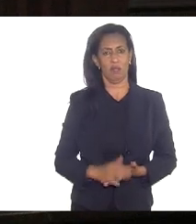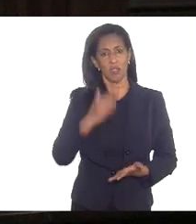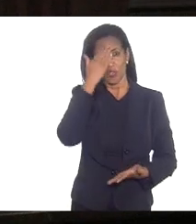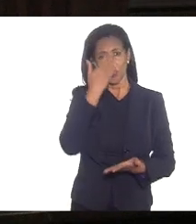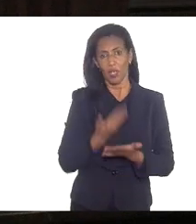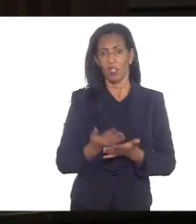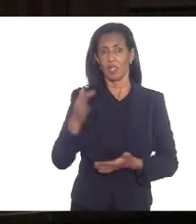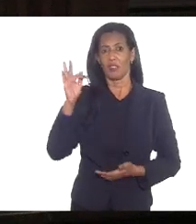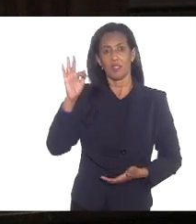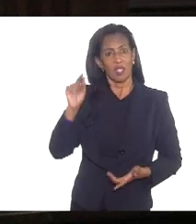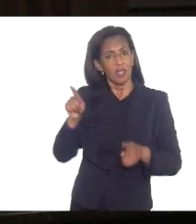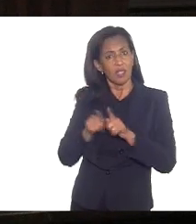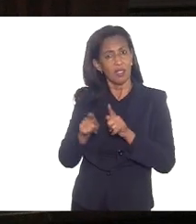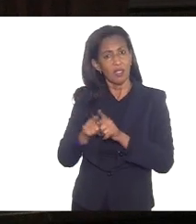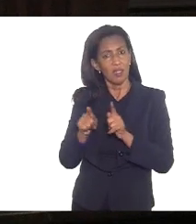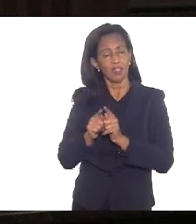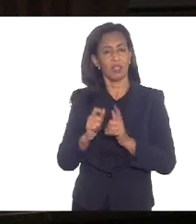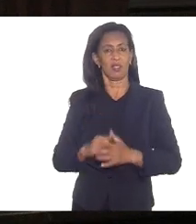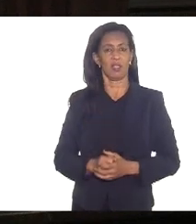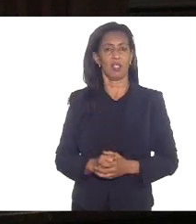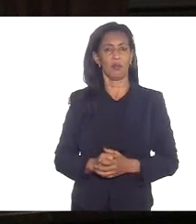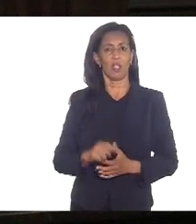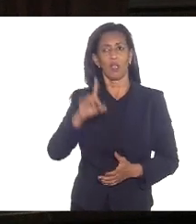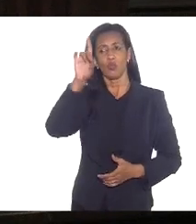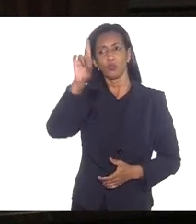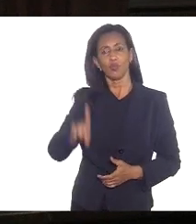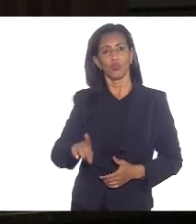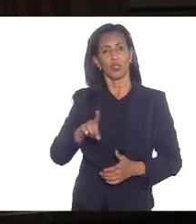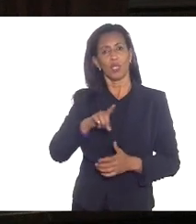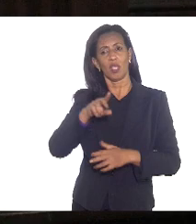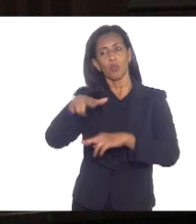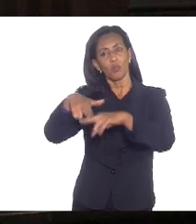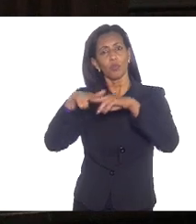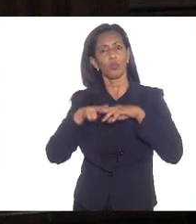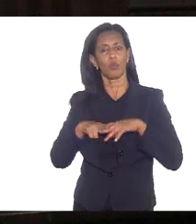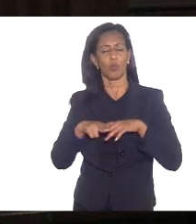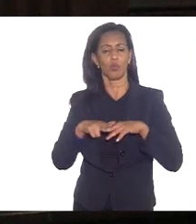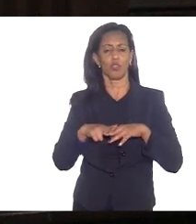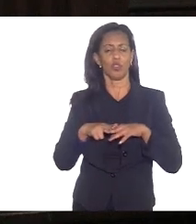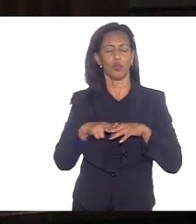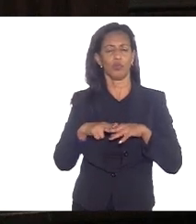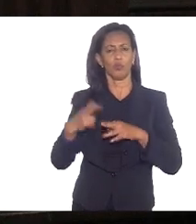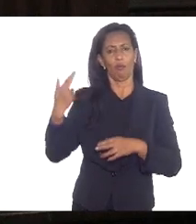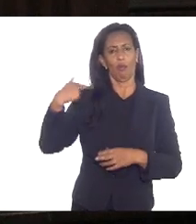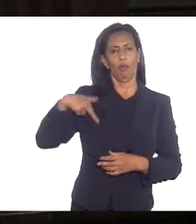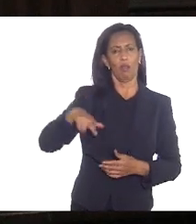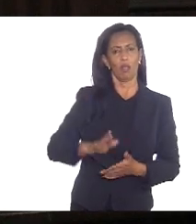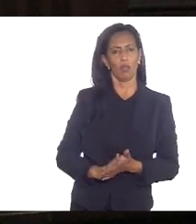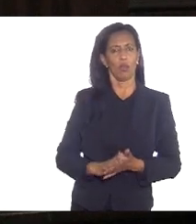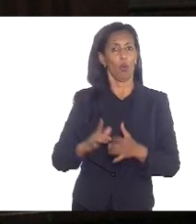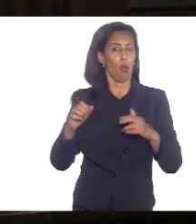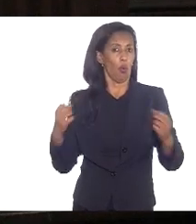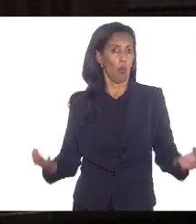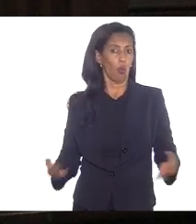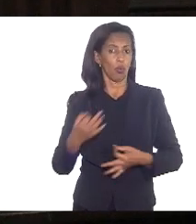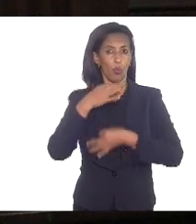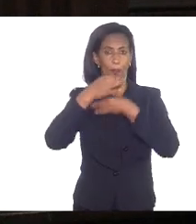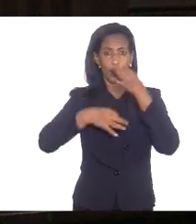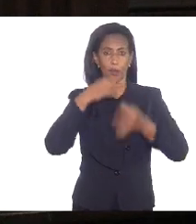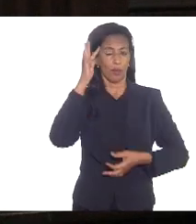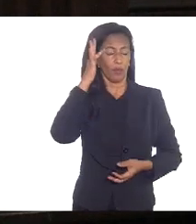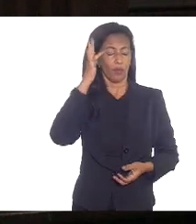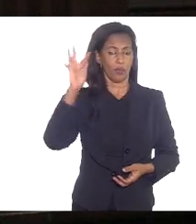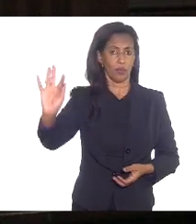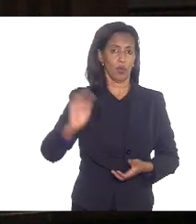e veda a privação de direitos por motivo de crença religiosa ou de convicção